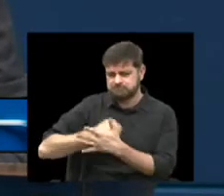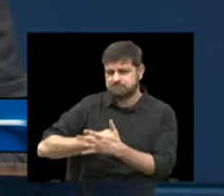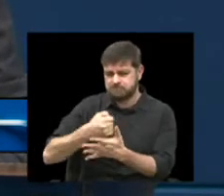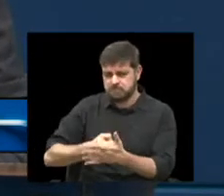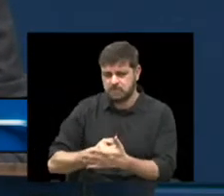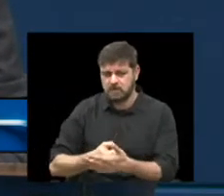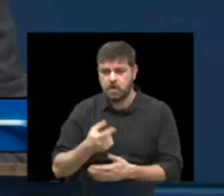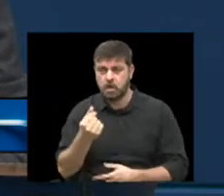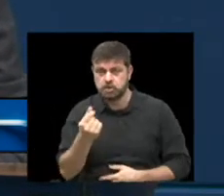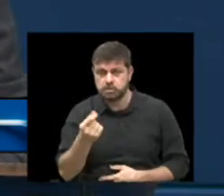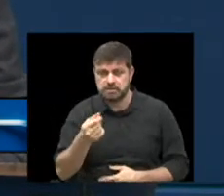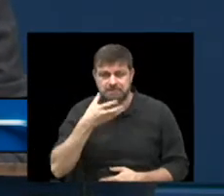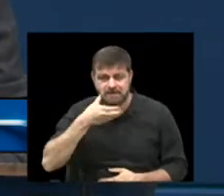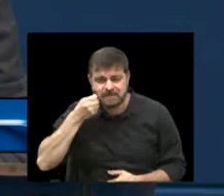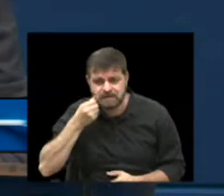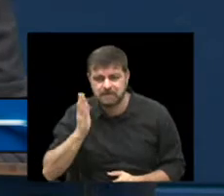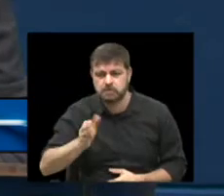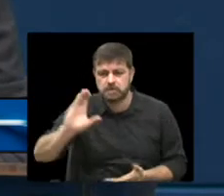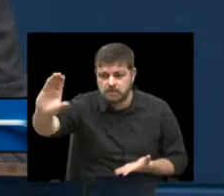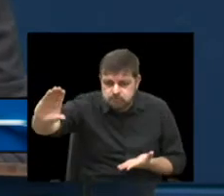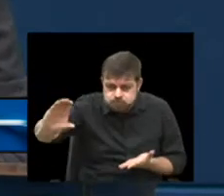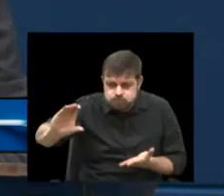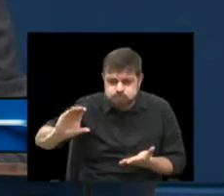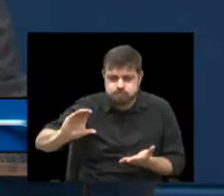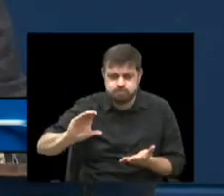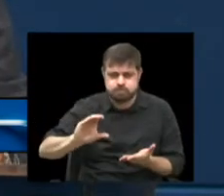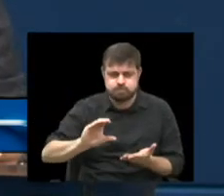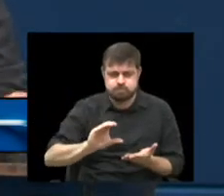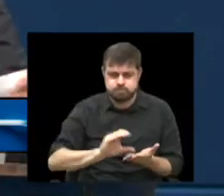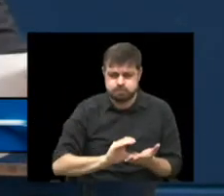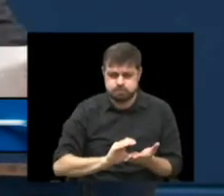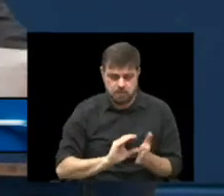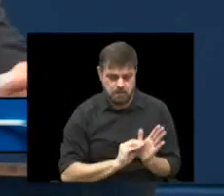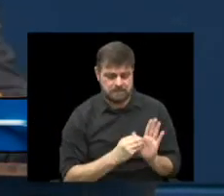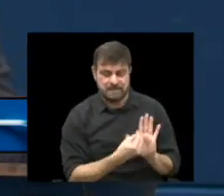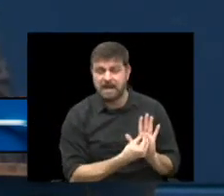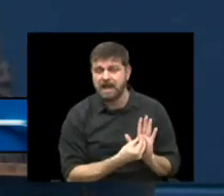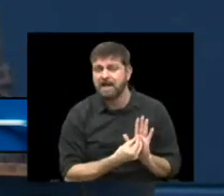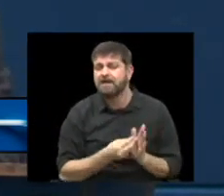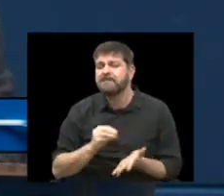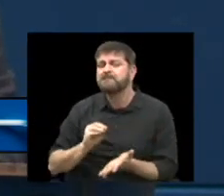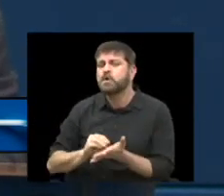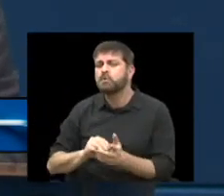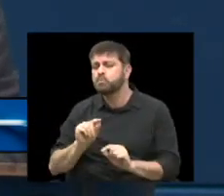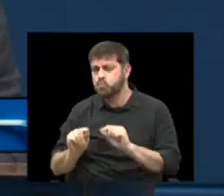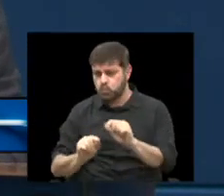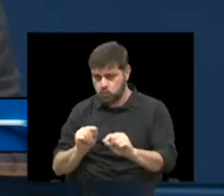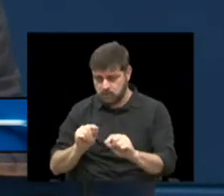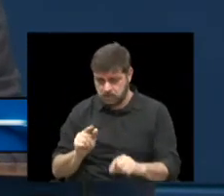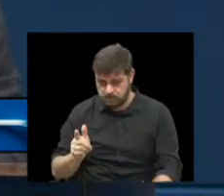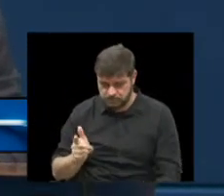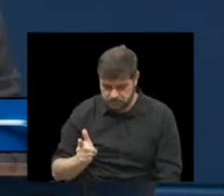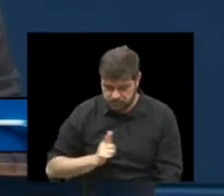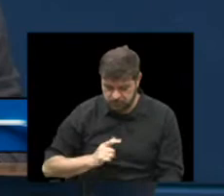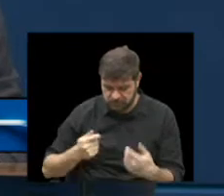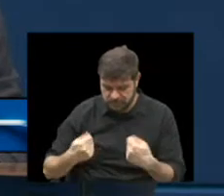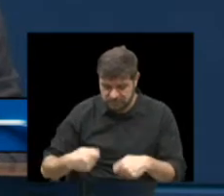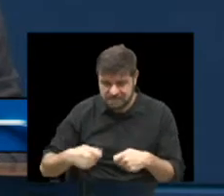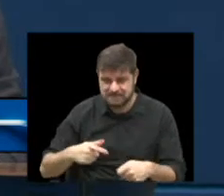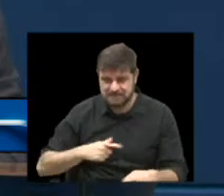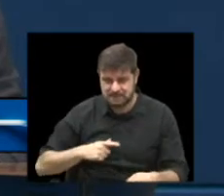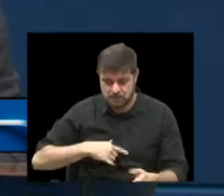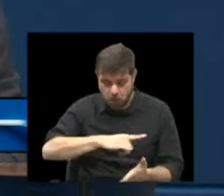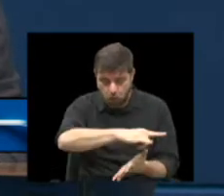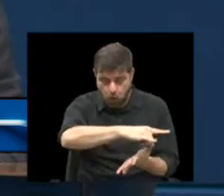já está sendo provisionada. O que está faltando é que seja feita a assinatura